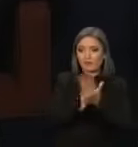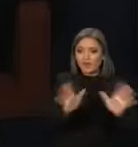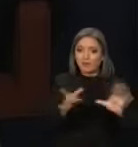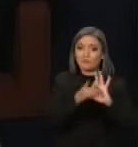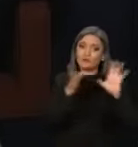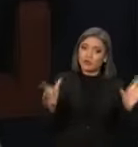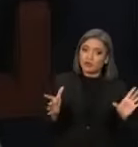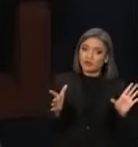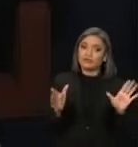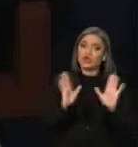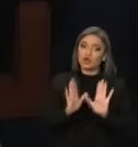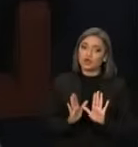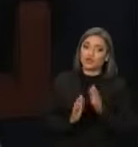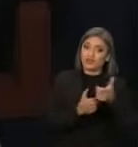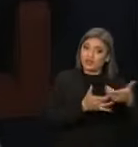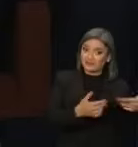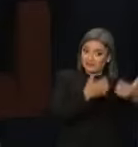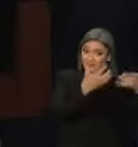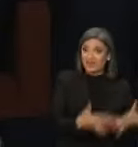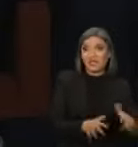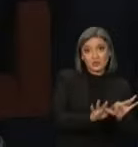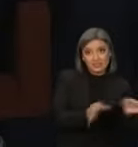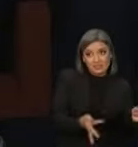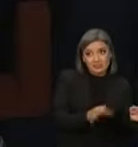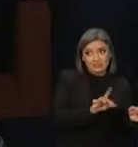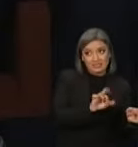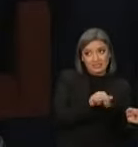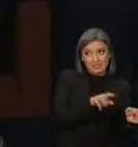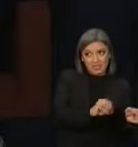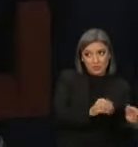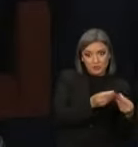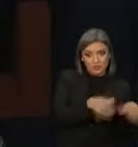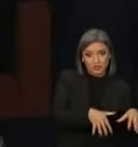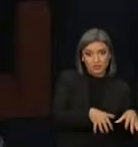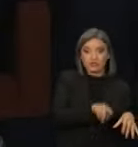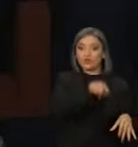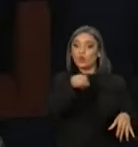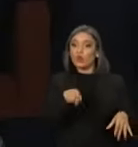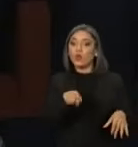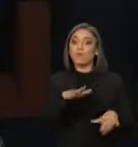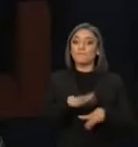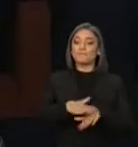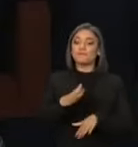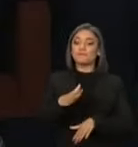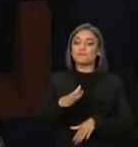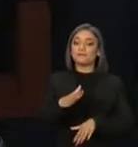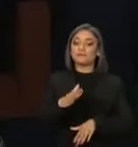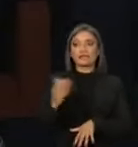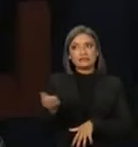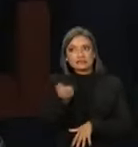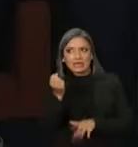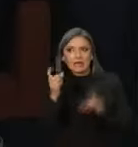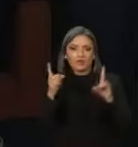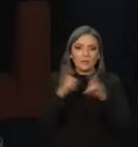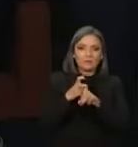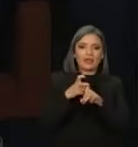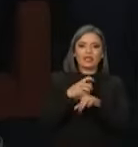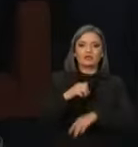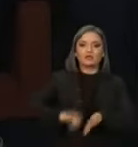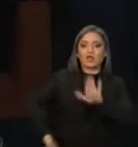a premissa teórica do mais simples, que é o dano. O mais, digamos assim, complexo é o crime de golpe de